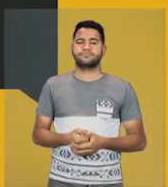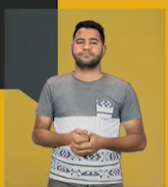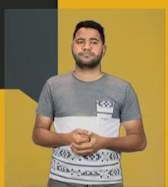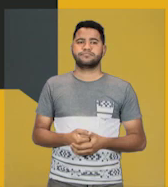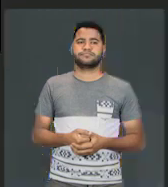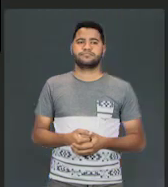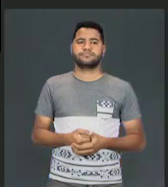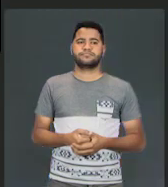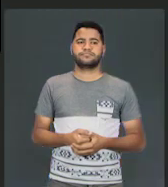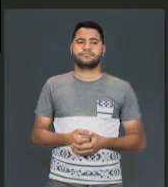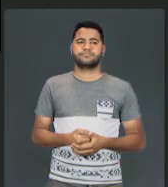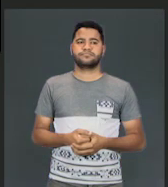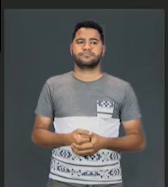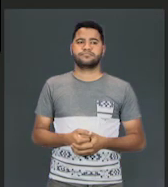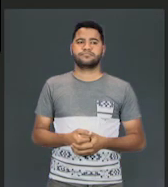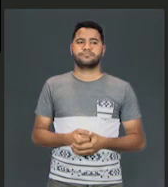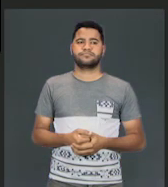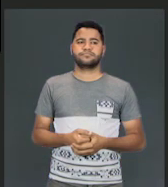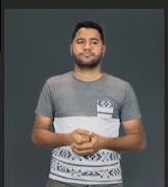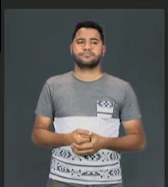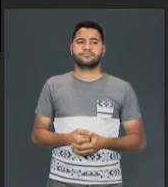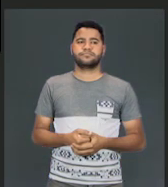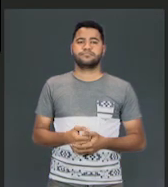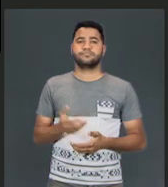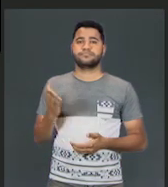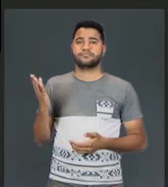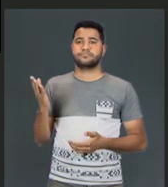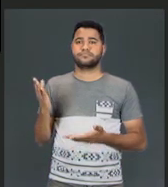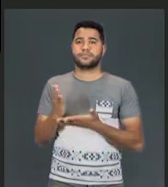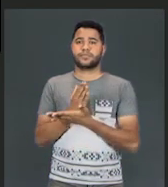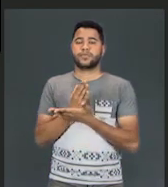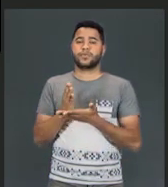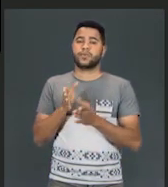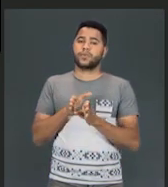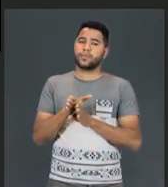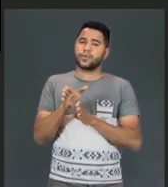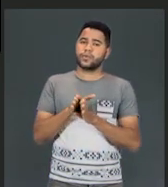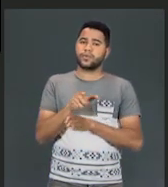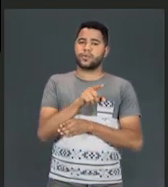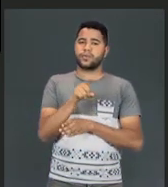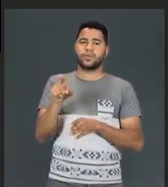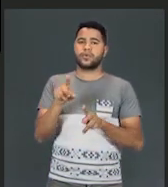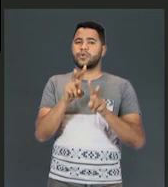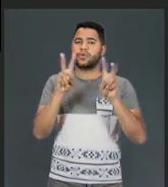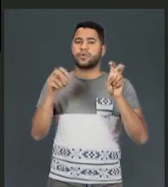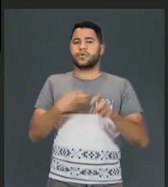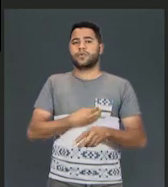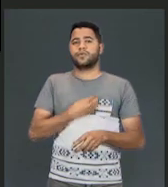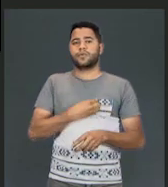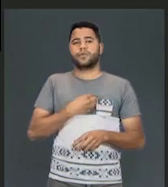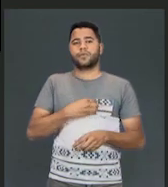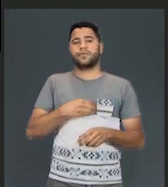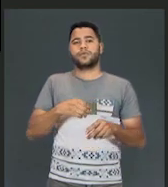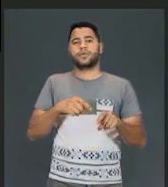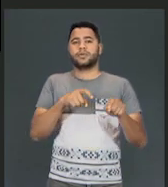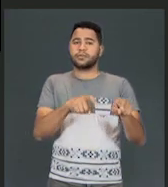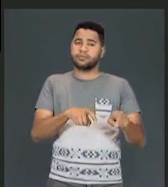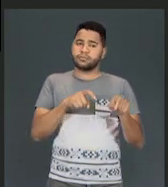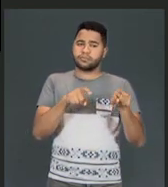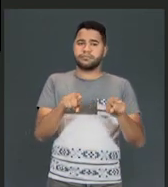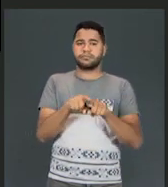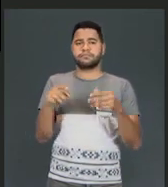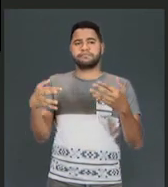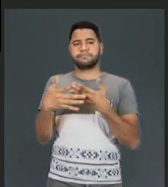recicle e aqui algumas dicas para você sobre a vida no campo e a vida na cidade